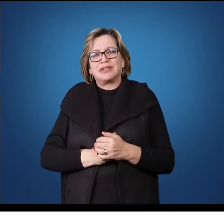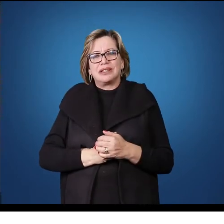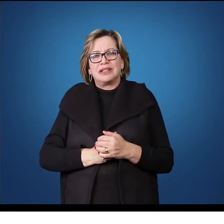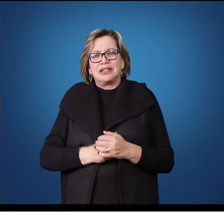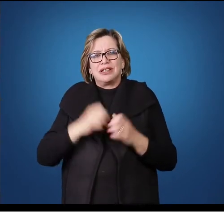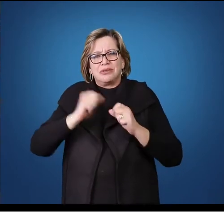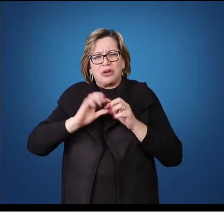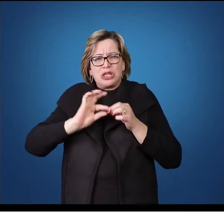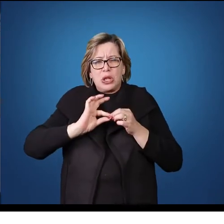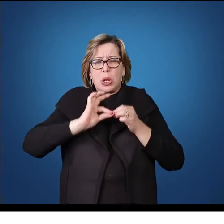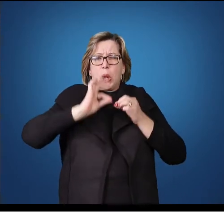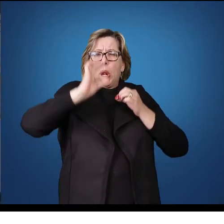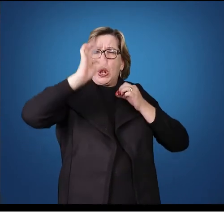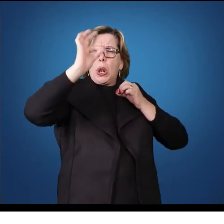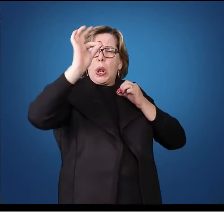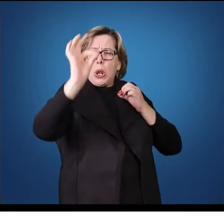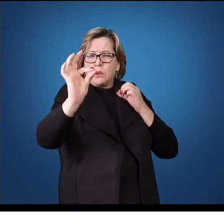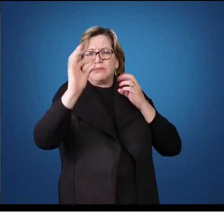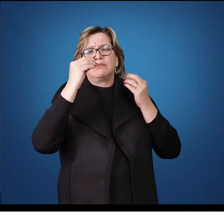Aí, pode tocar mais longe que puder agora.